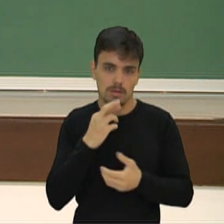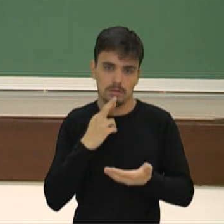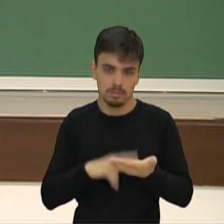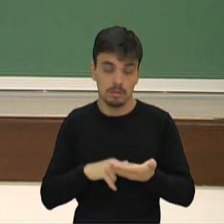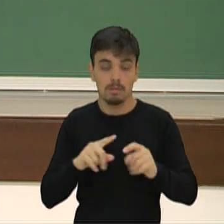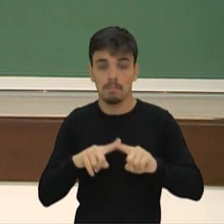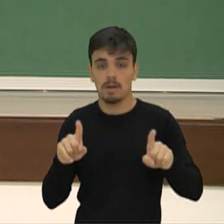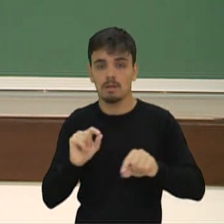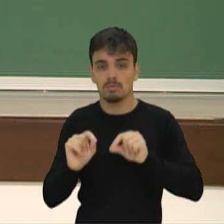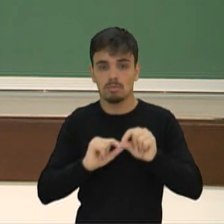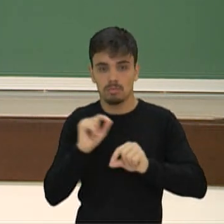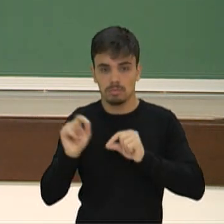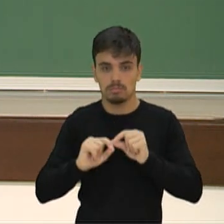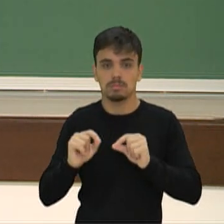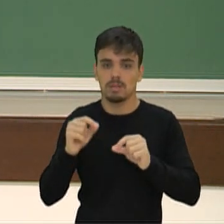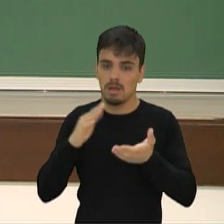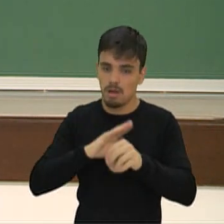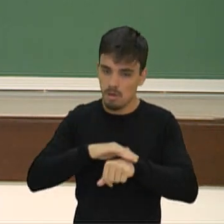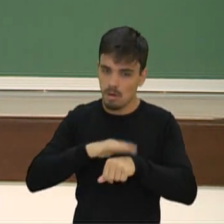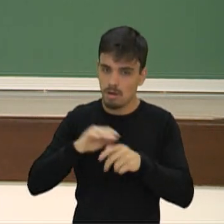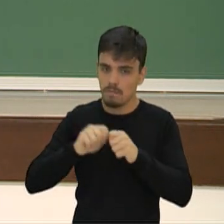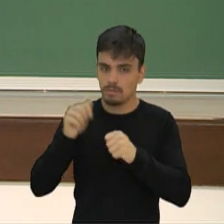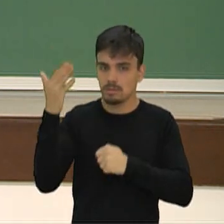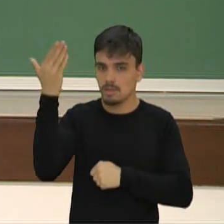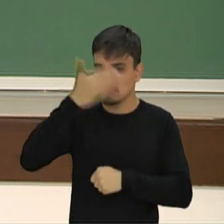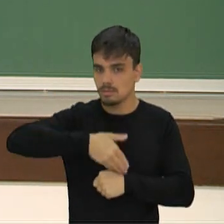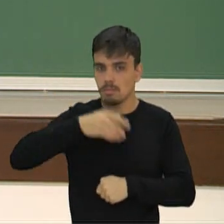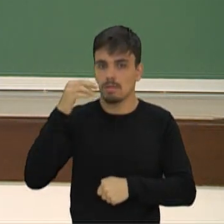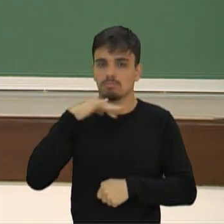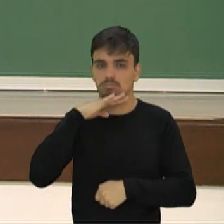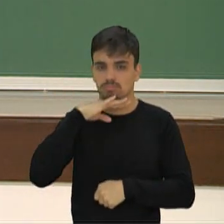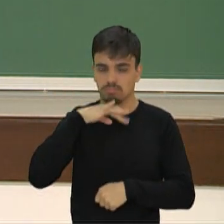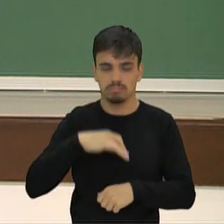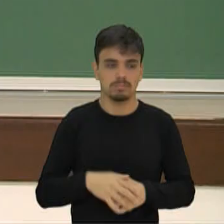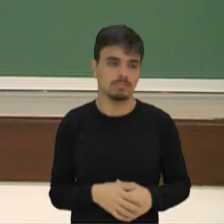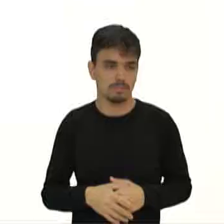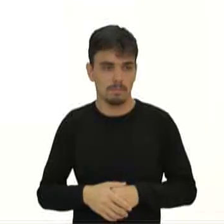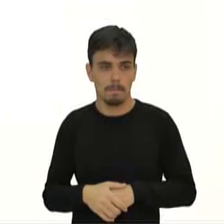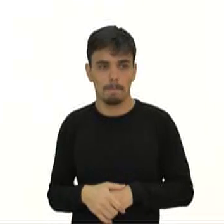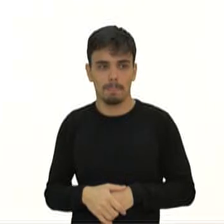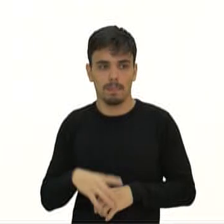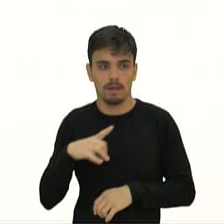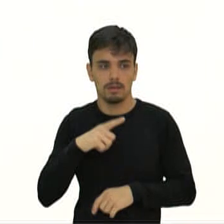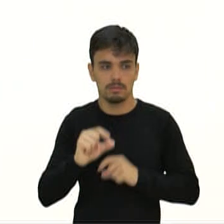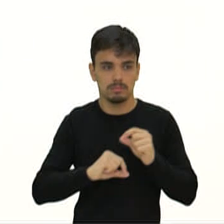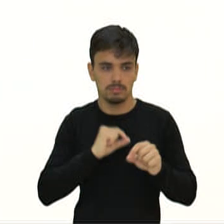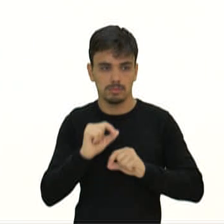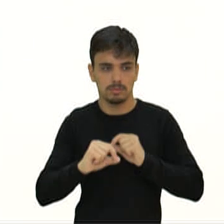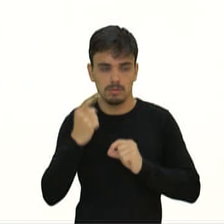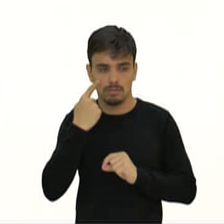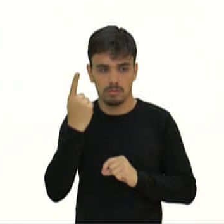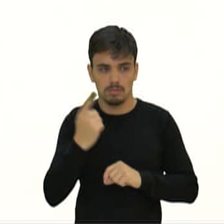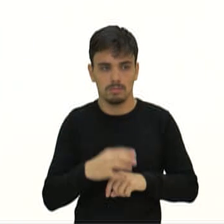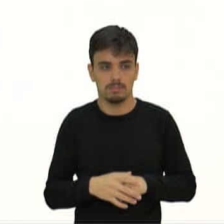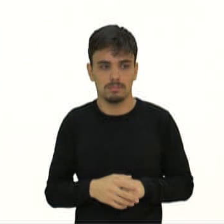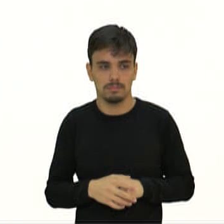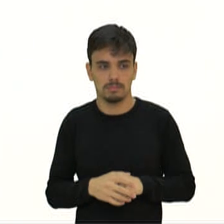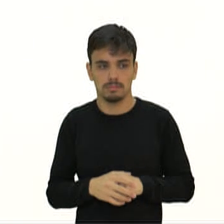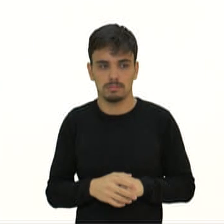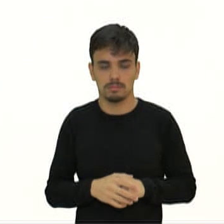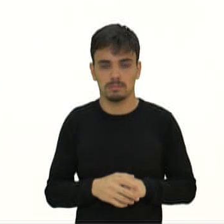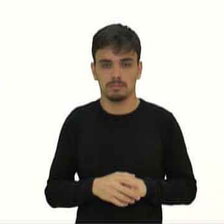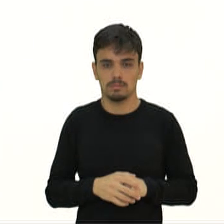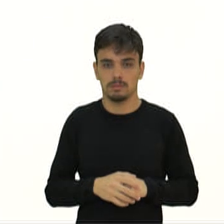extremamente desconfortável na hora do exame, certo? Então me acompanhe aqui na tela novamente. O que temos? Um olho saudável, você tem lá as